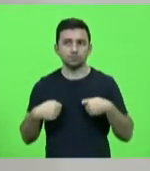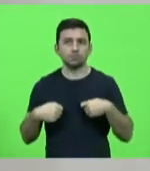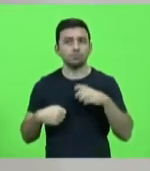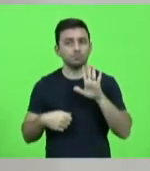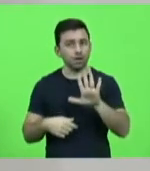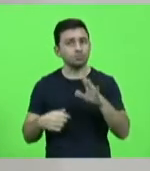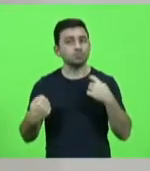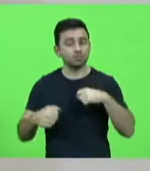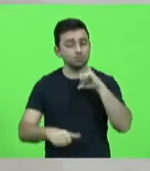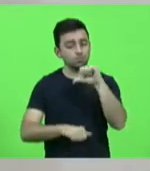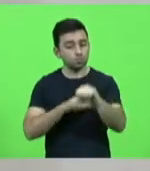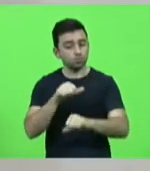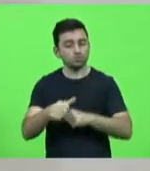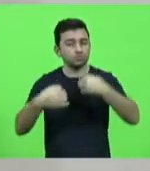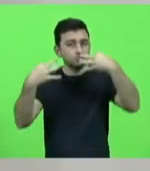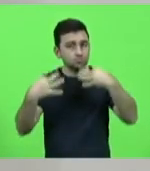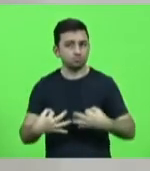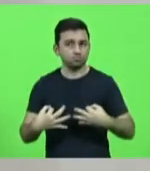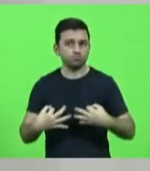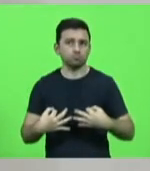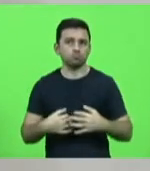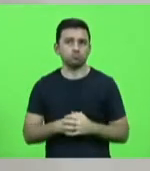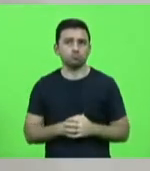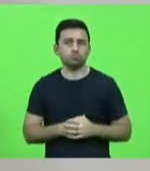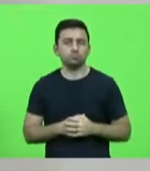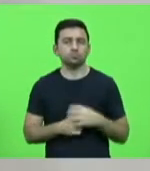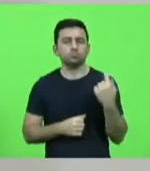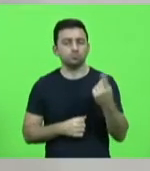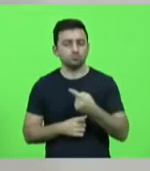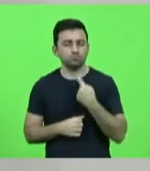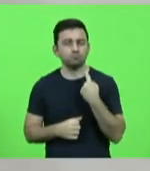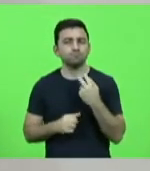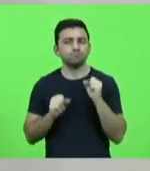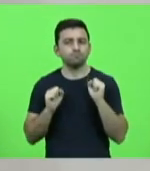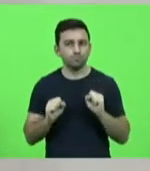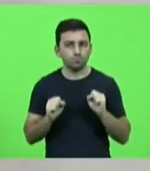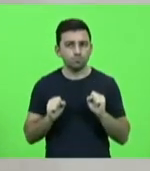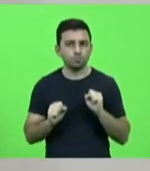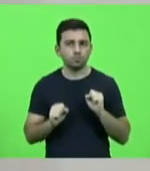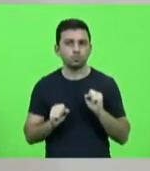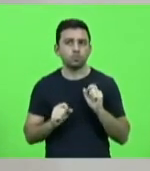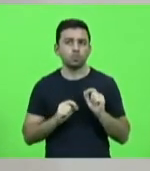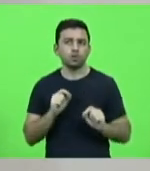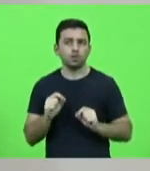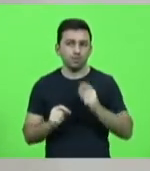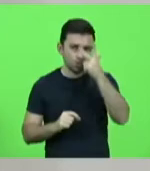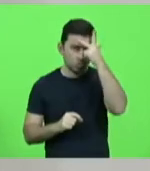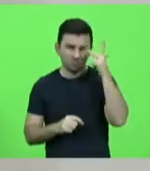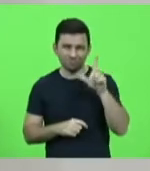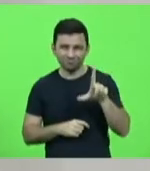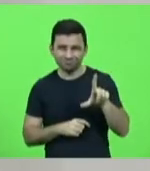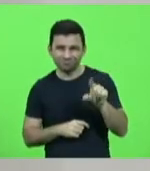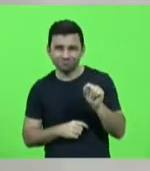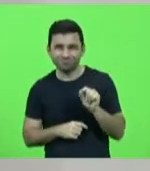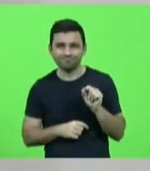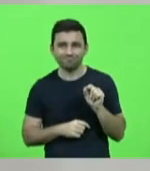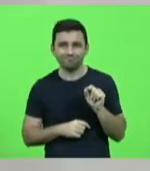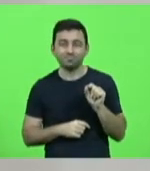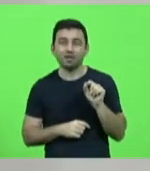uma mudança com justiça. Nós podemos ter, até para quem quer optar